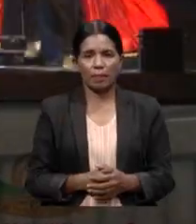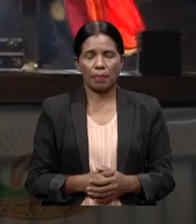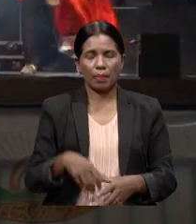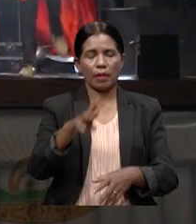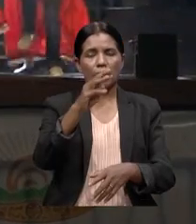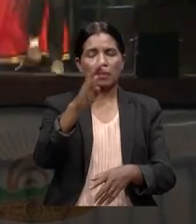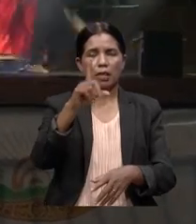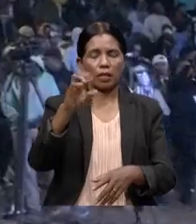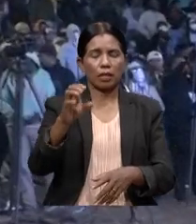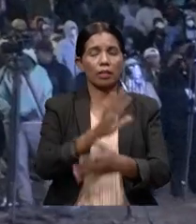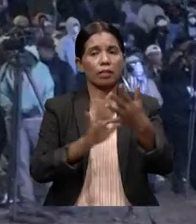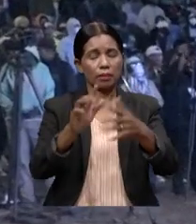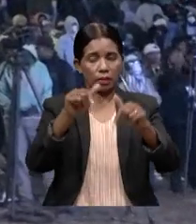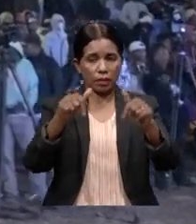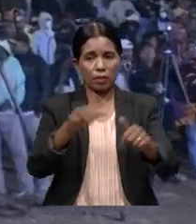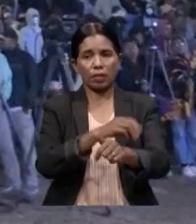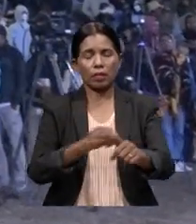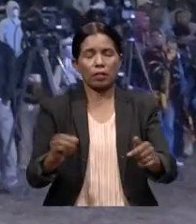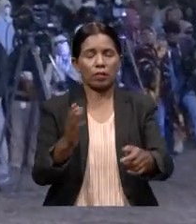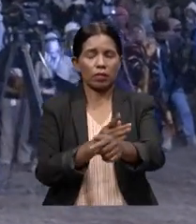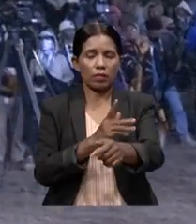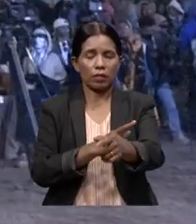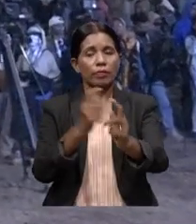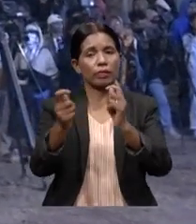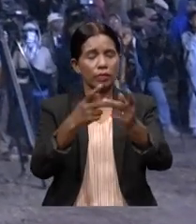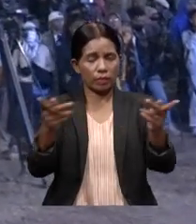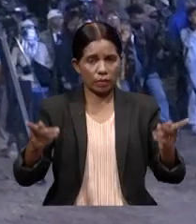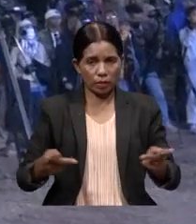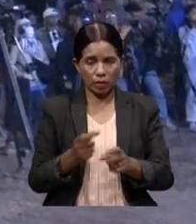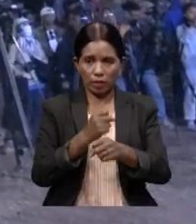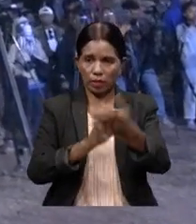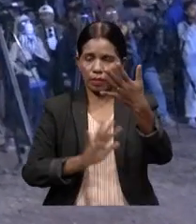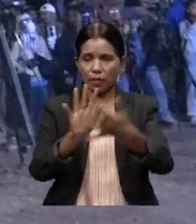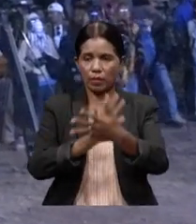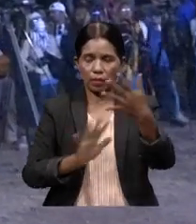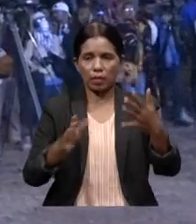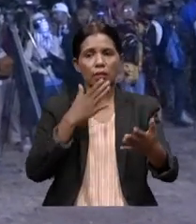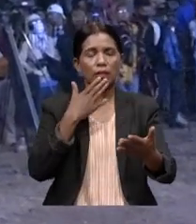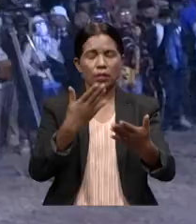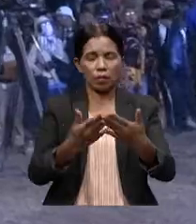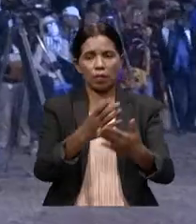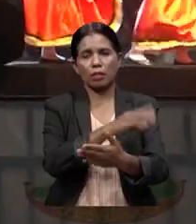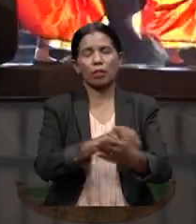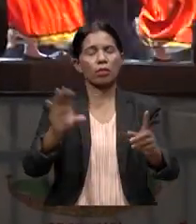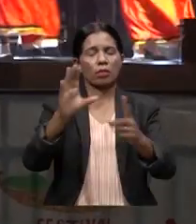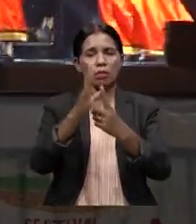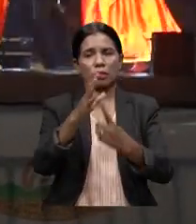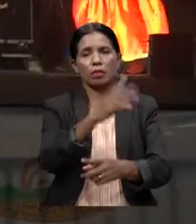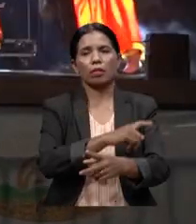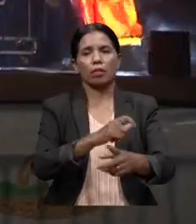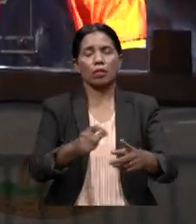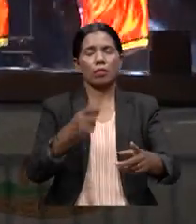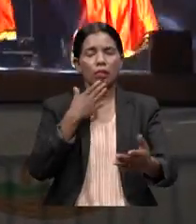Rabilau Tinangne, o tema, promoção turismo Timor-Leste, o de halo celebração vibrante para herança cultural, tradição